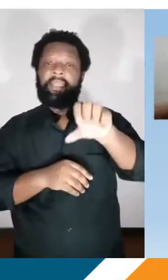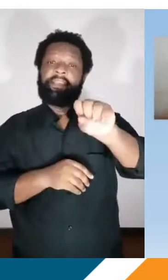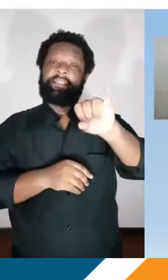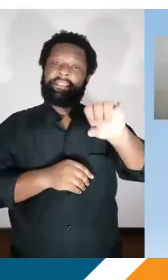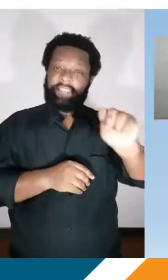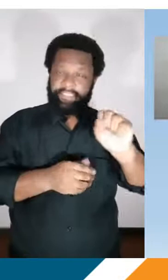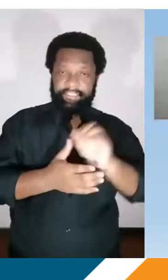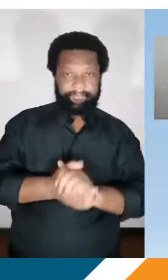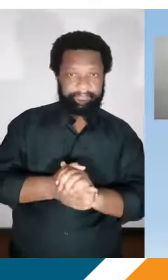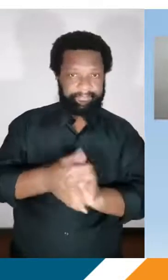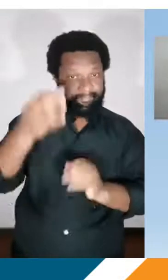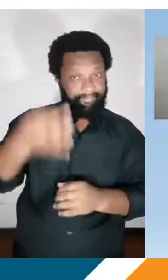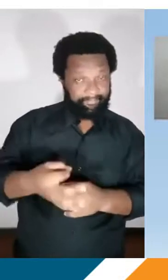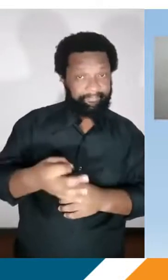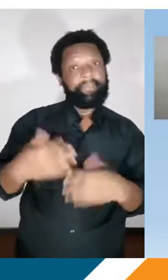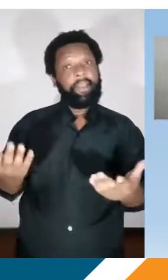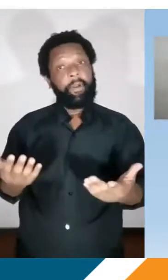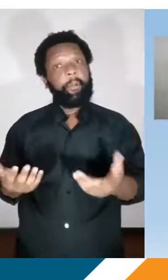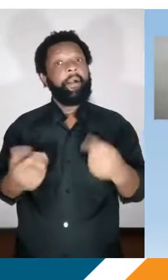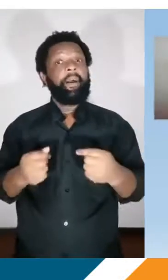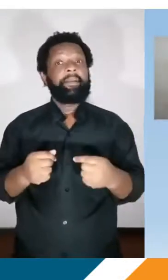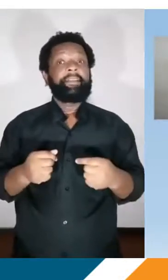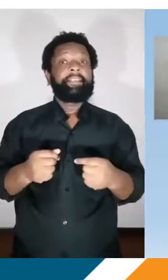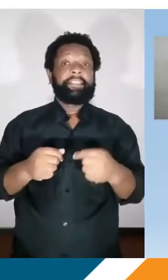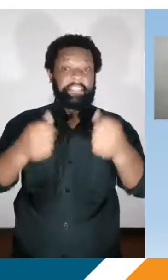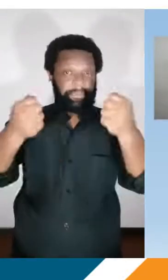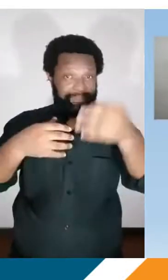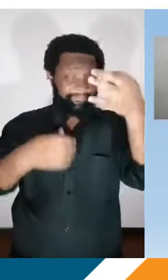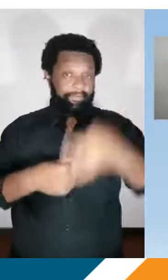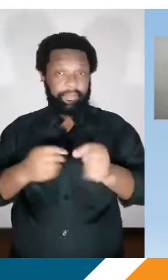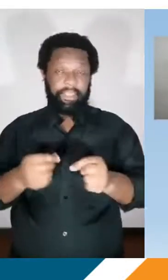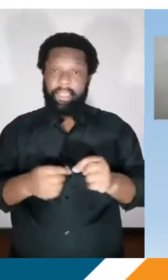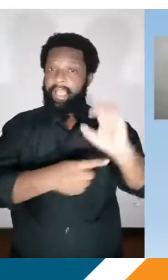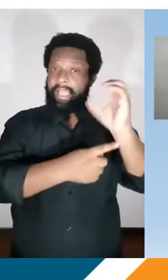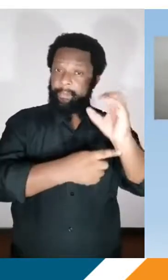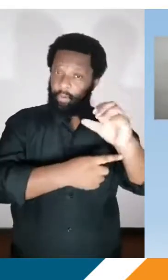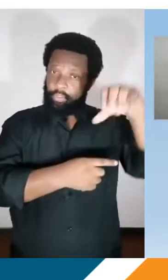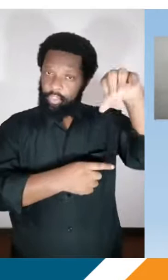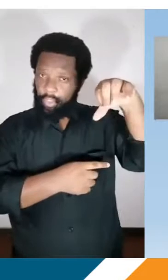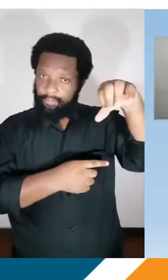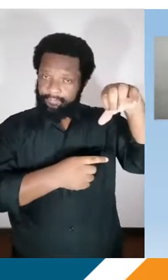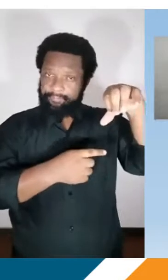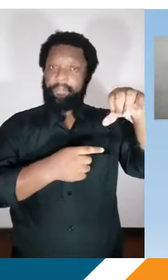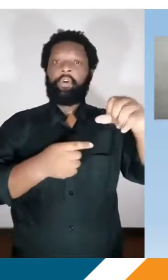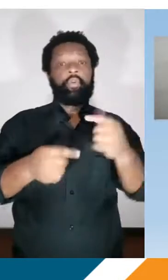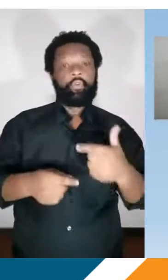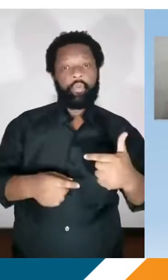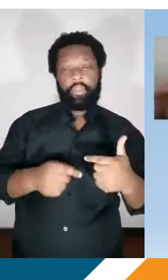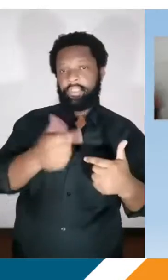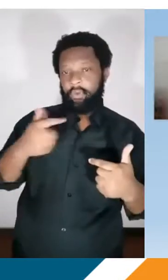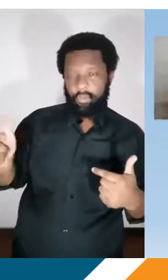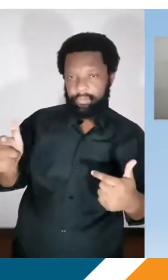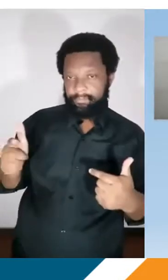é cis também. Correto, gente? Então, só para falar da maneira certa, esse aqui é o carbono 9 e o carbono 12 é esse, tá,